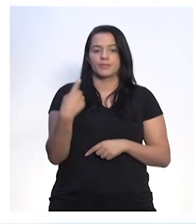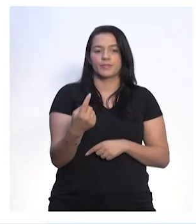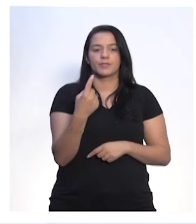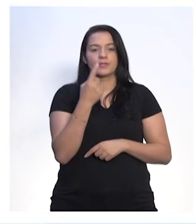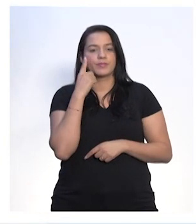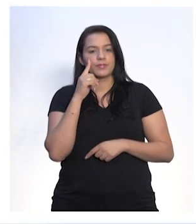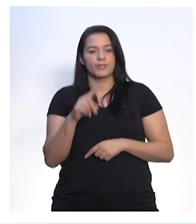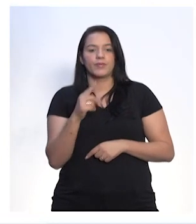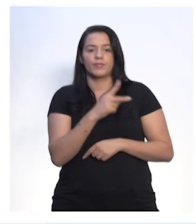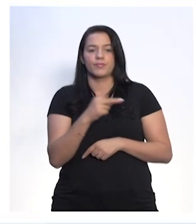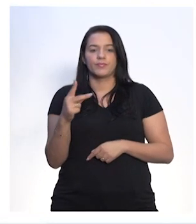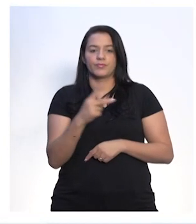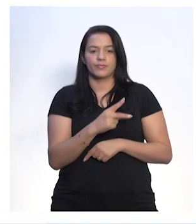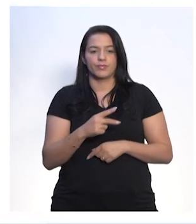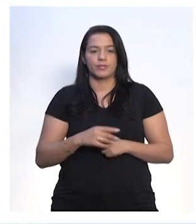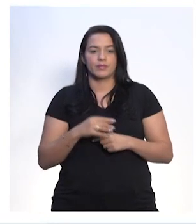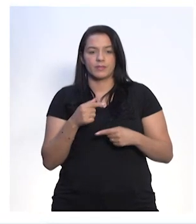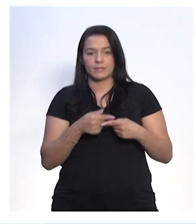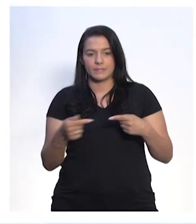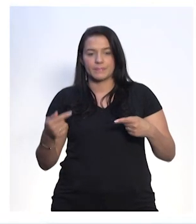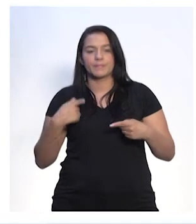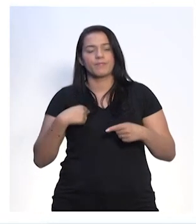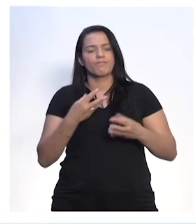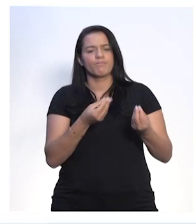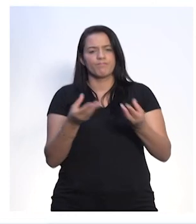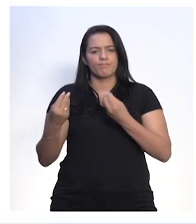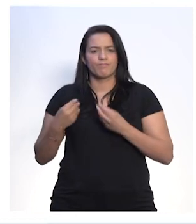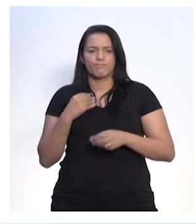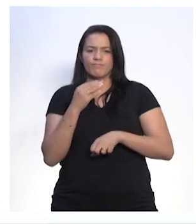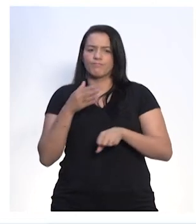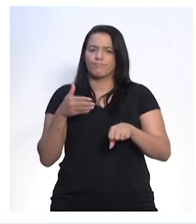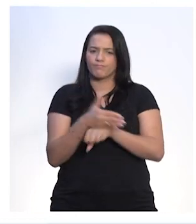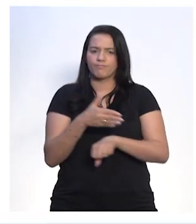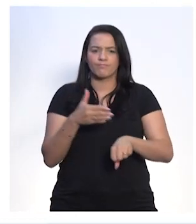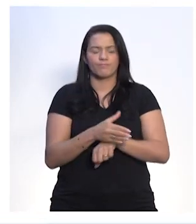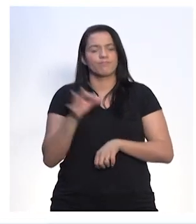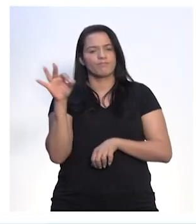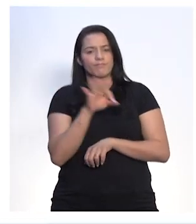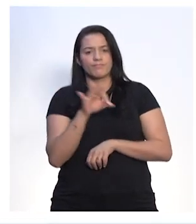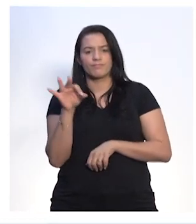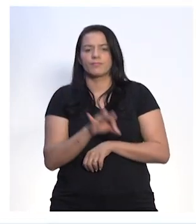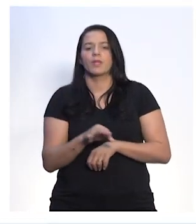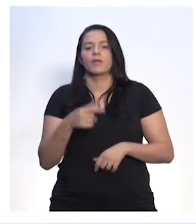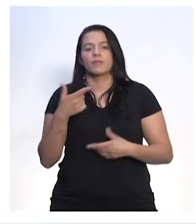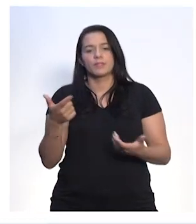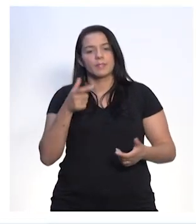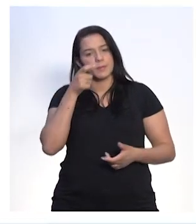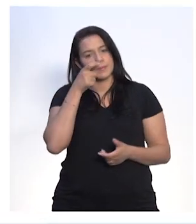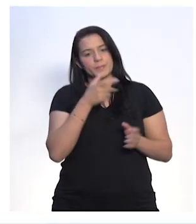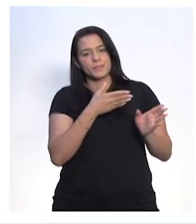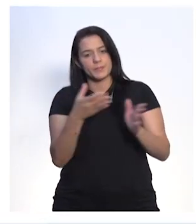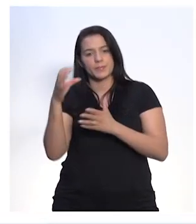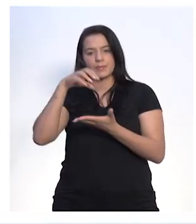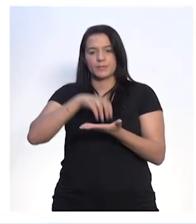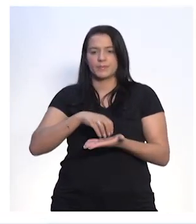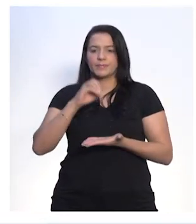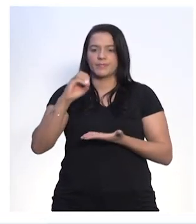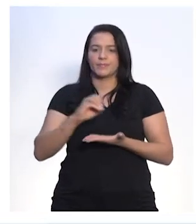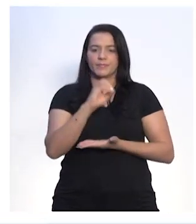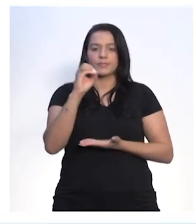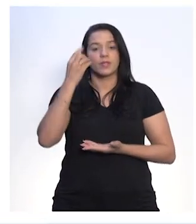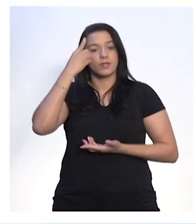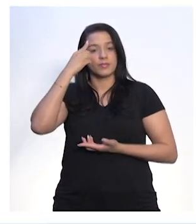uma programação 100% online e cheia de novidades. Acompanhem pelo canais do Centro de Mídias, nos